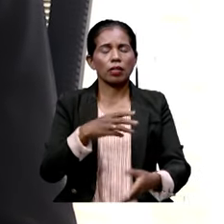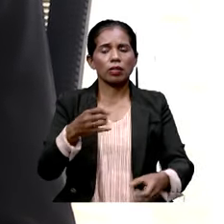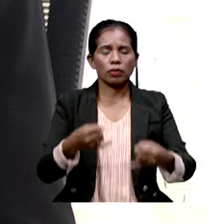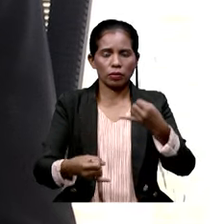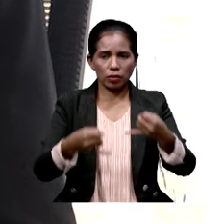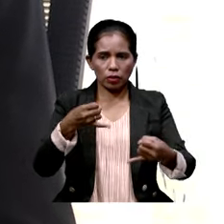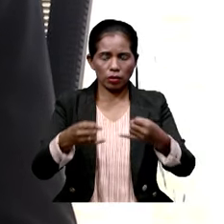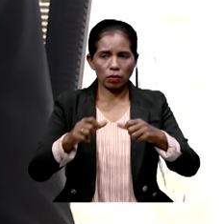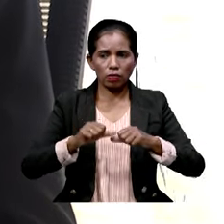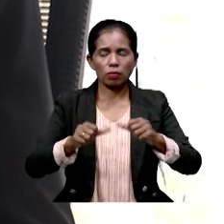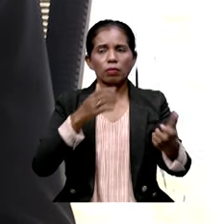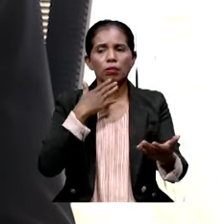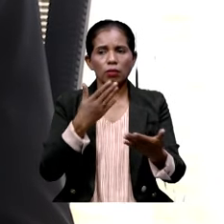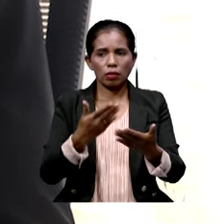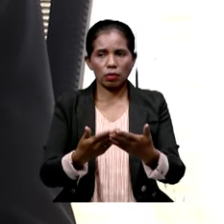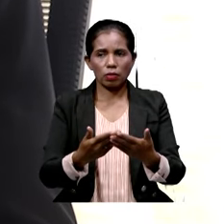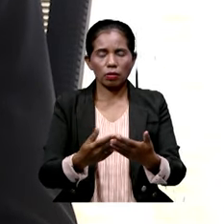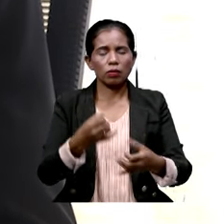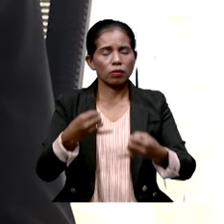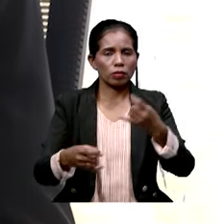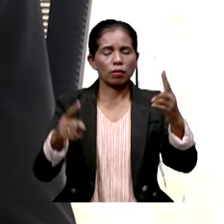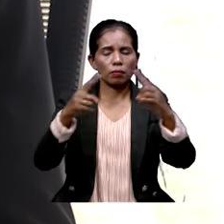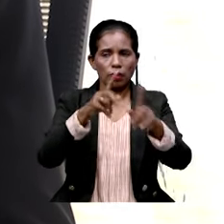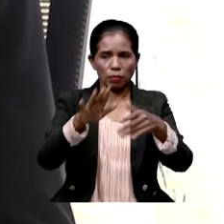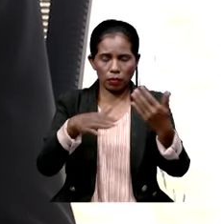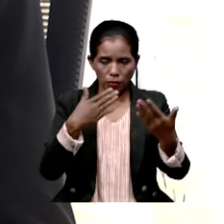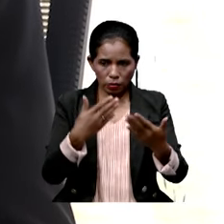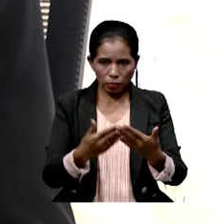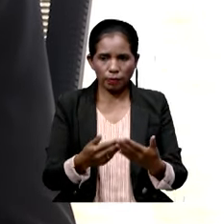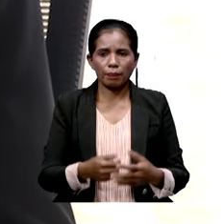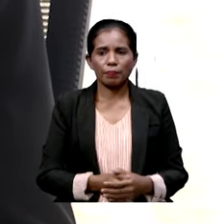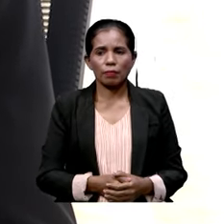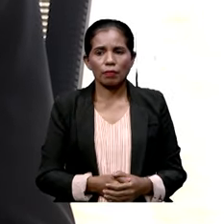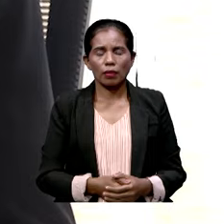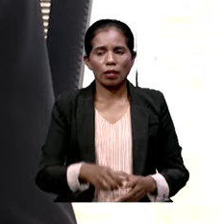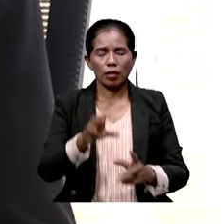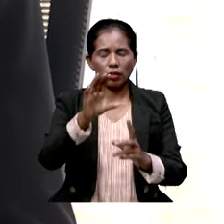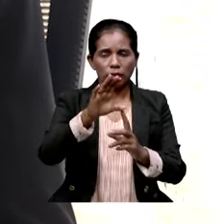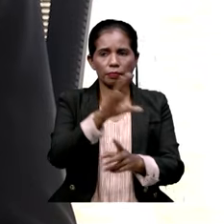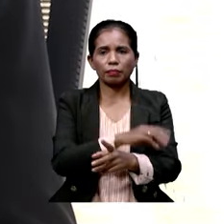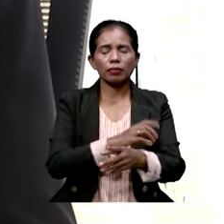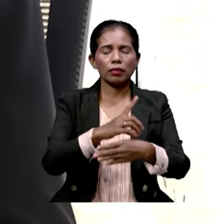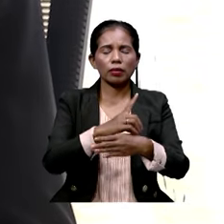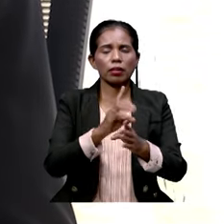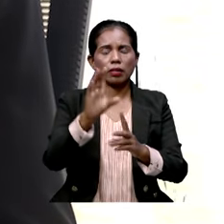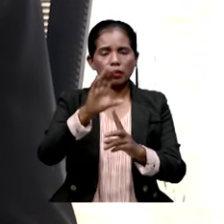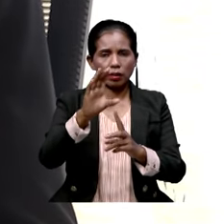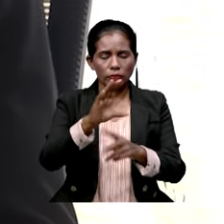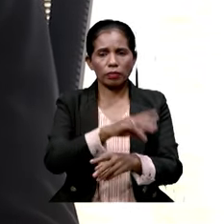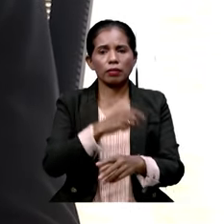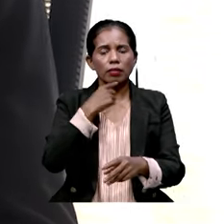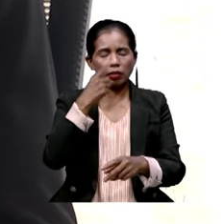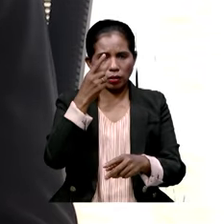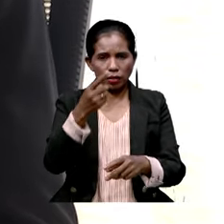halo dia ki, justiça ne pelo baia mahutu, bele toa mahutu i. Além de ne coordenadora para reforma setor justiça ne mos